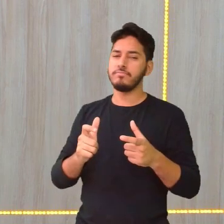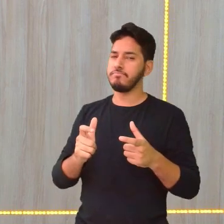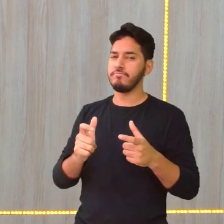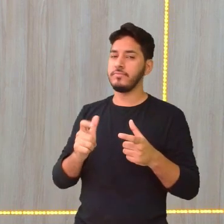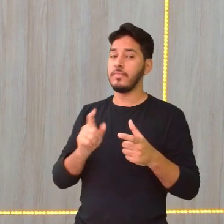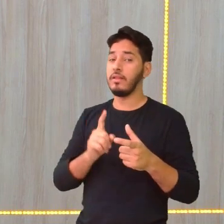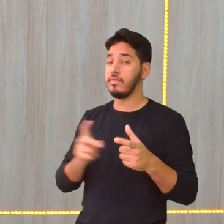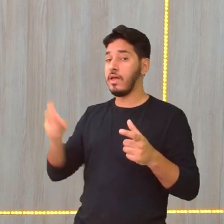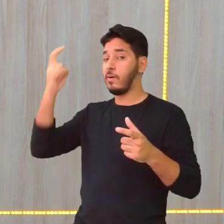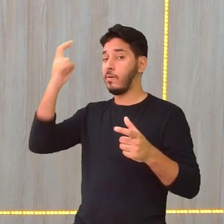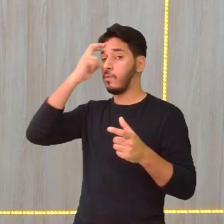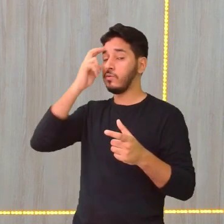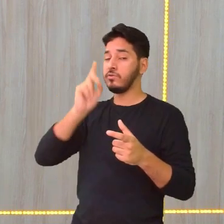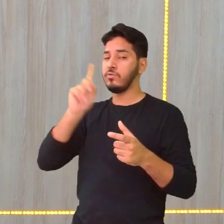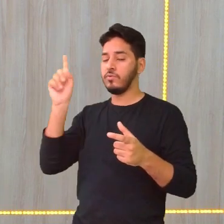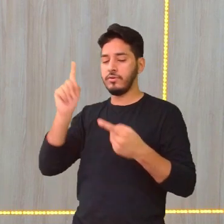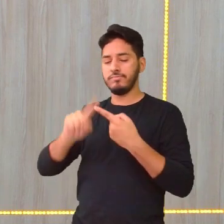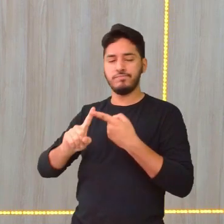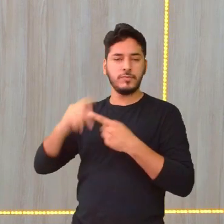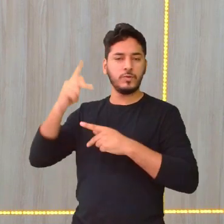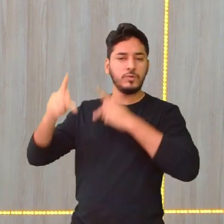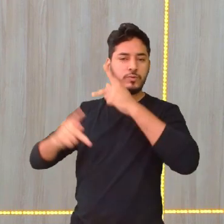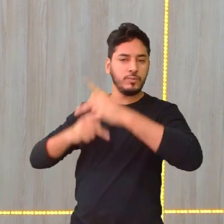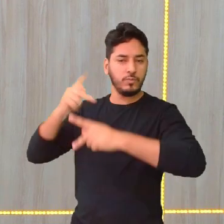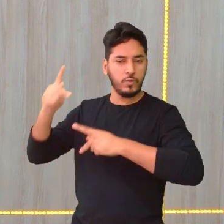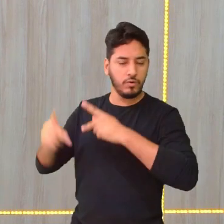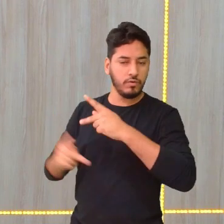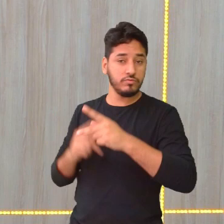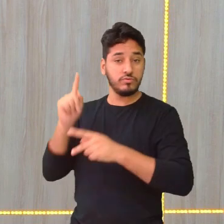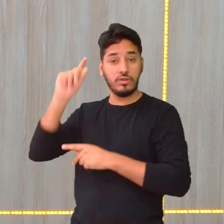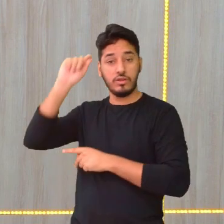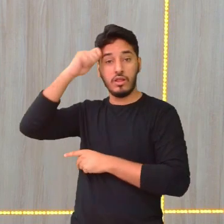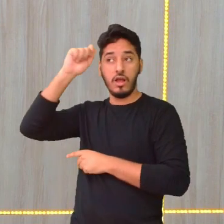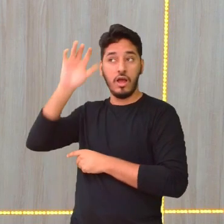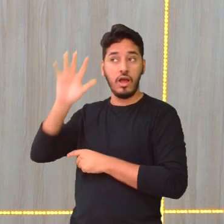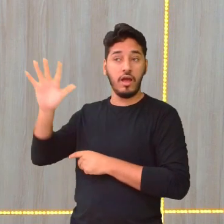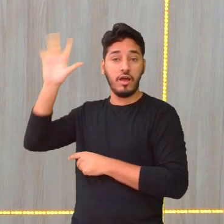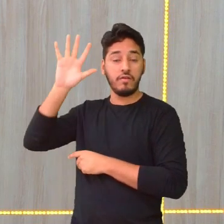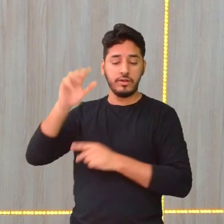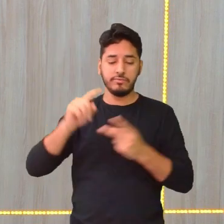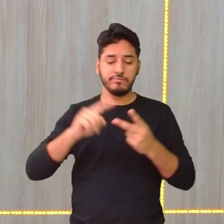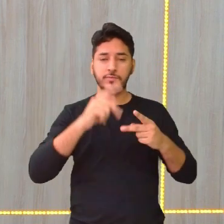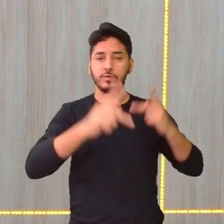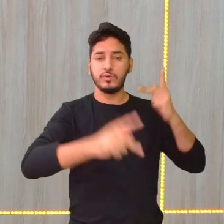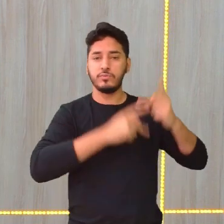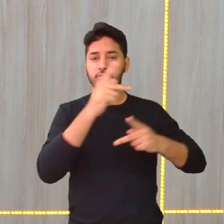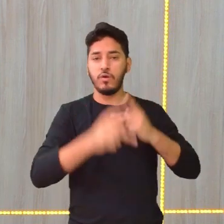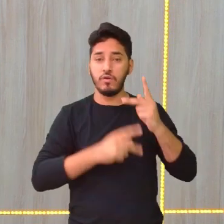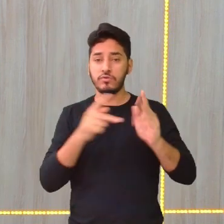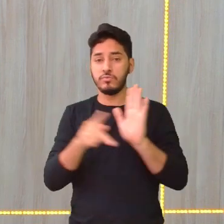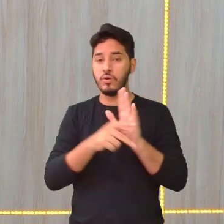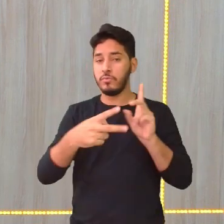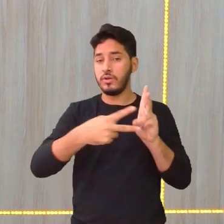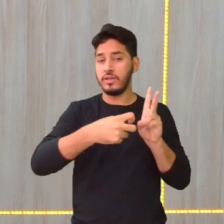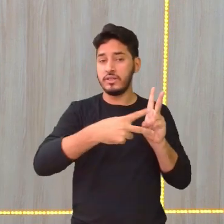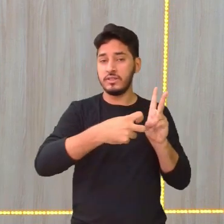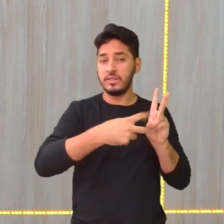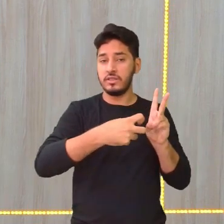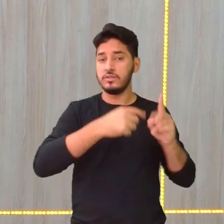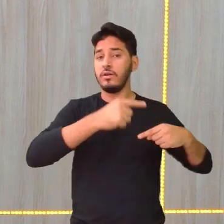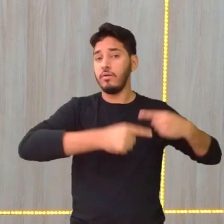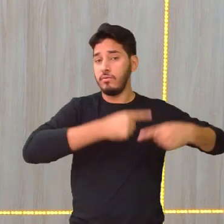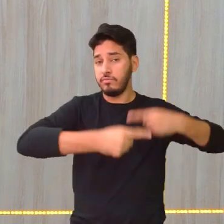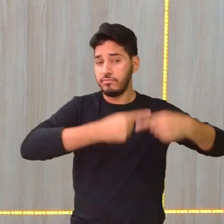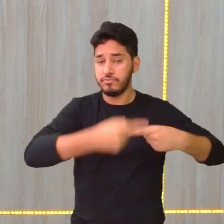da cultura, tanto dos povos que vieram da África, quanto dos povos originários, povos indígenas, né, e dos seus